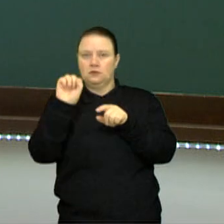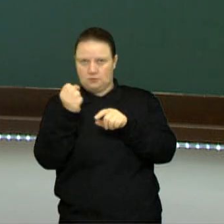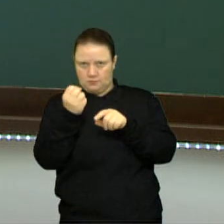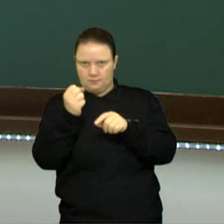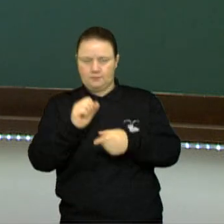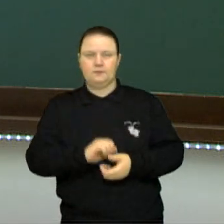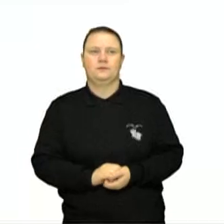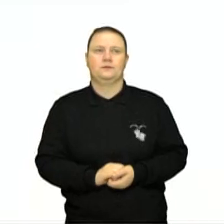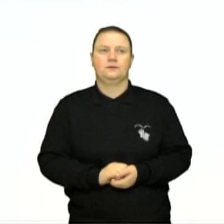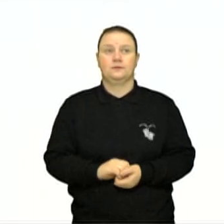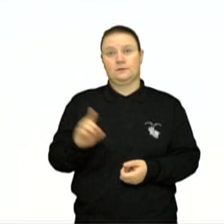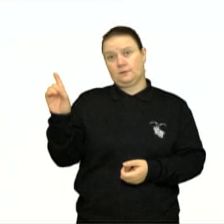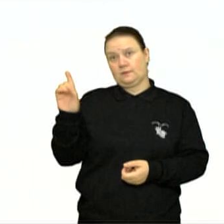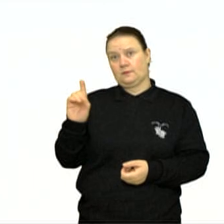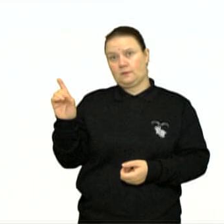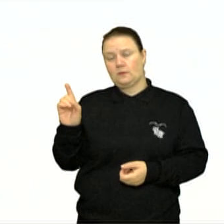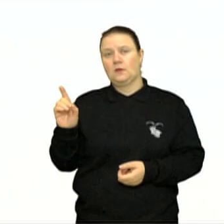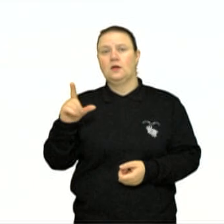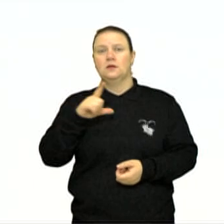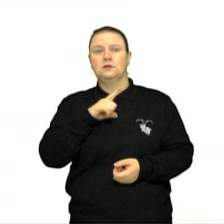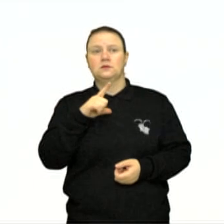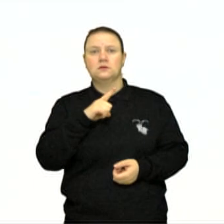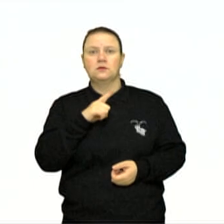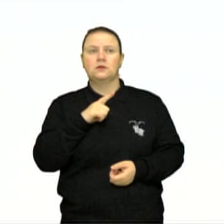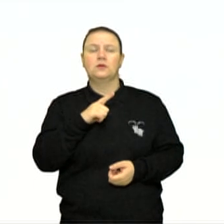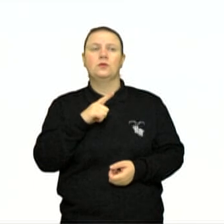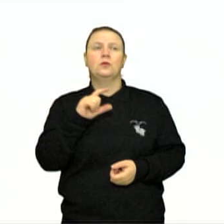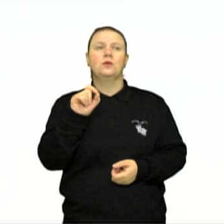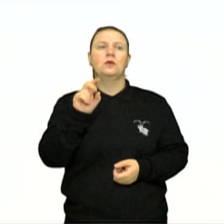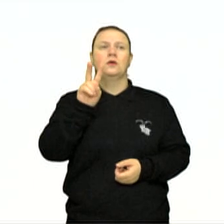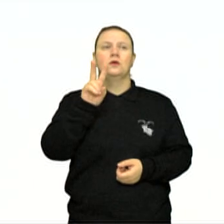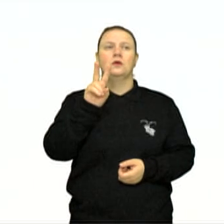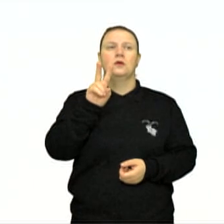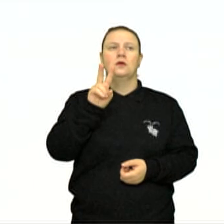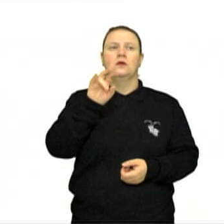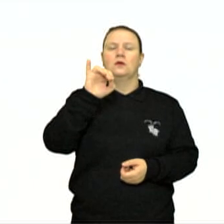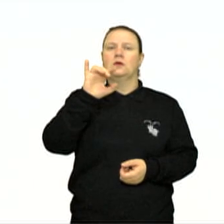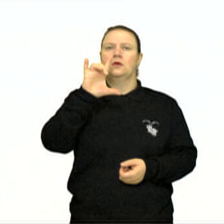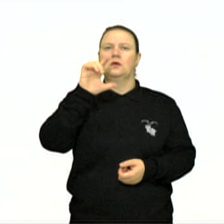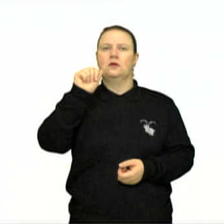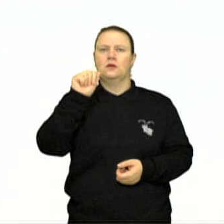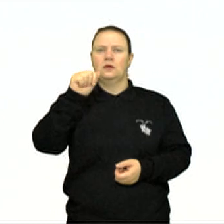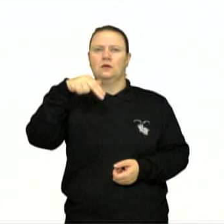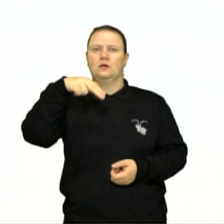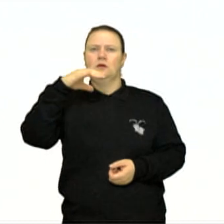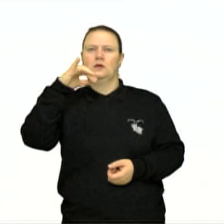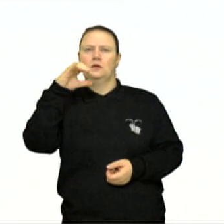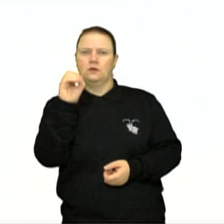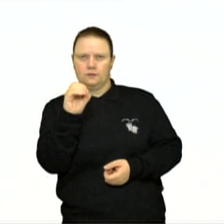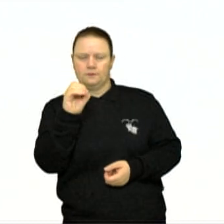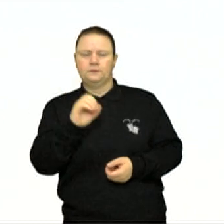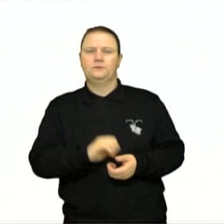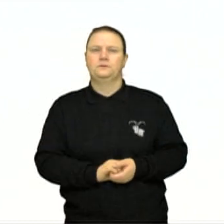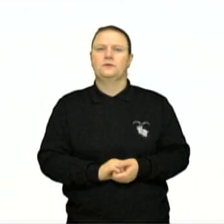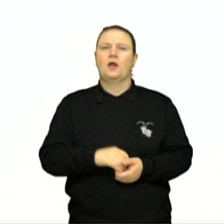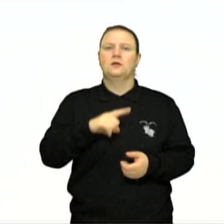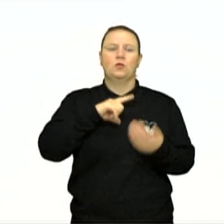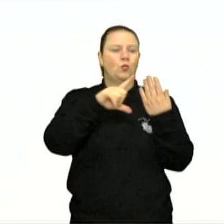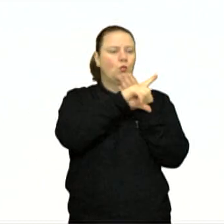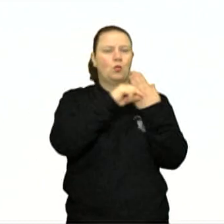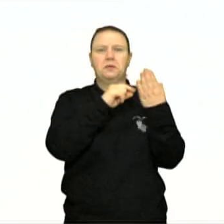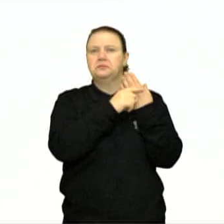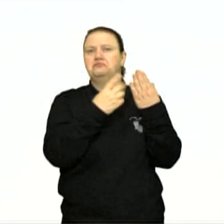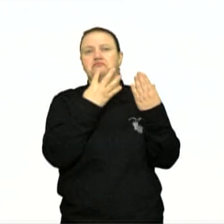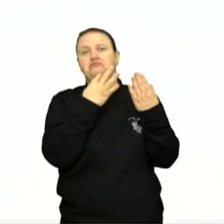Então, nessa partitura, nós vemos uma das partes, né, de Vilâncico, Mimo Amor, de 1500, de um autor desconhecido. São